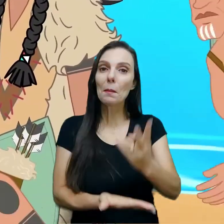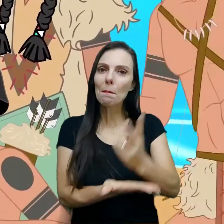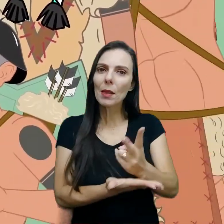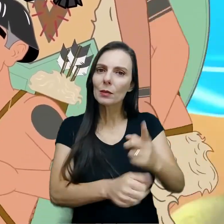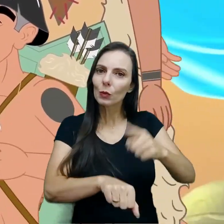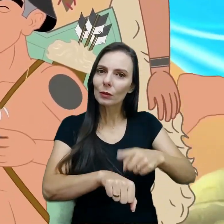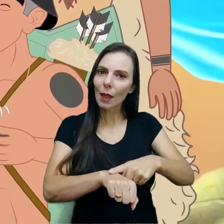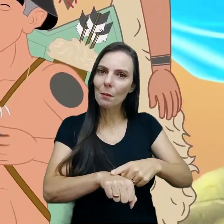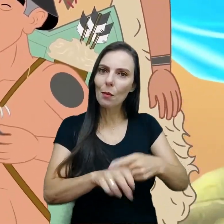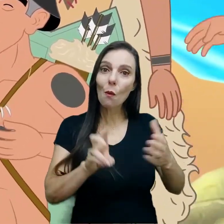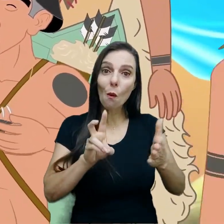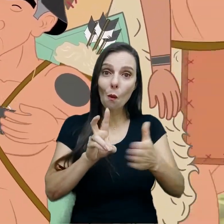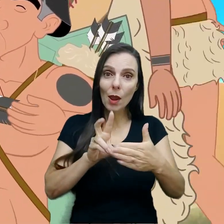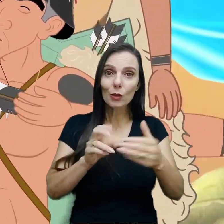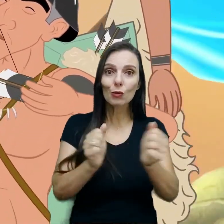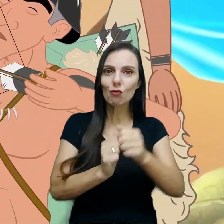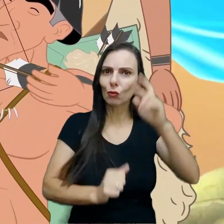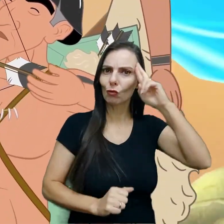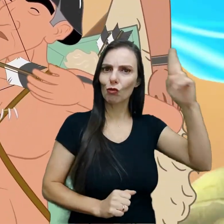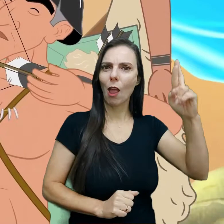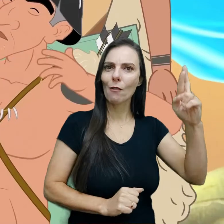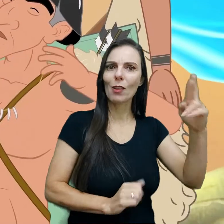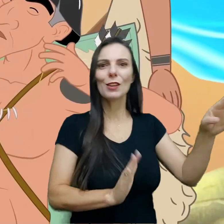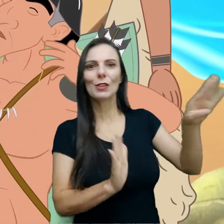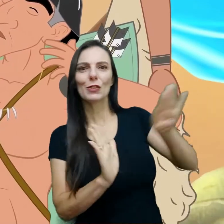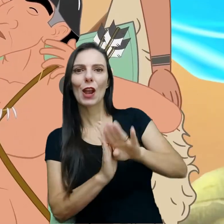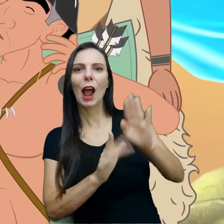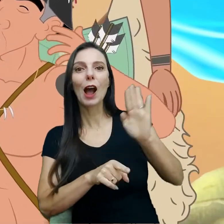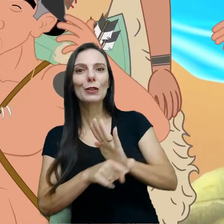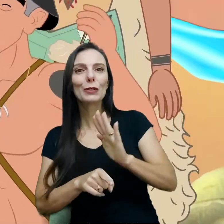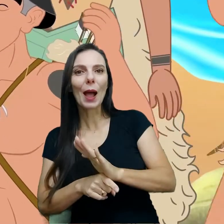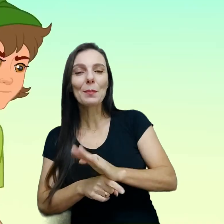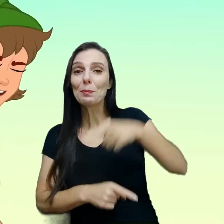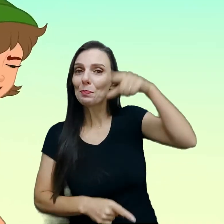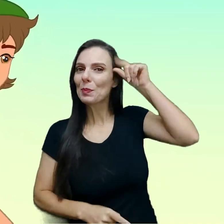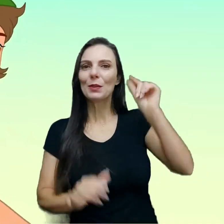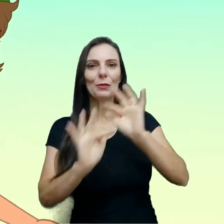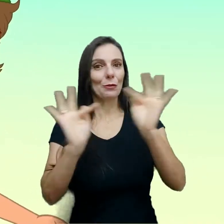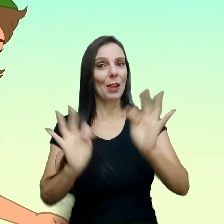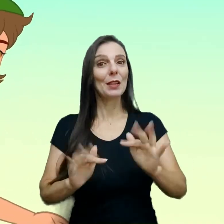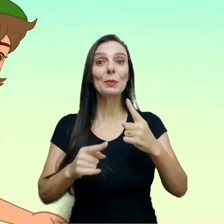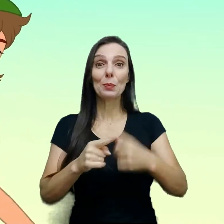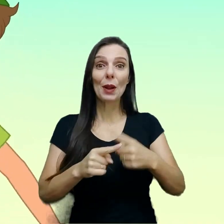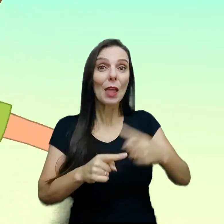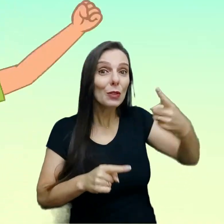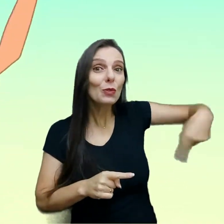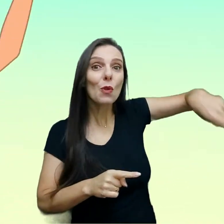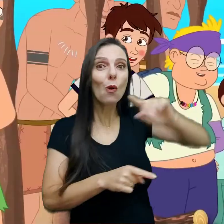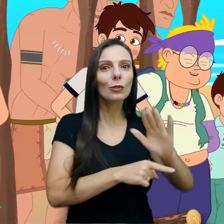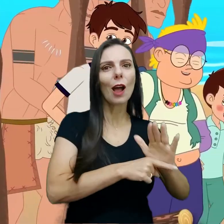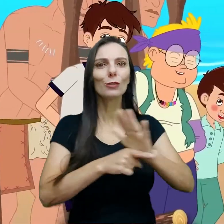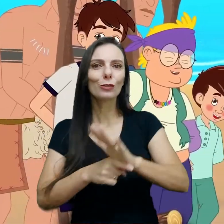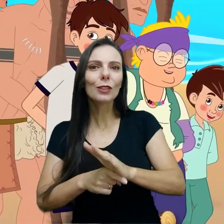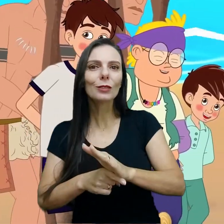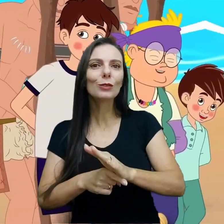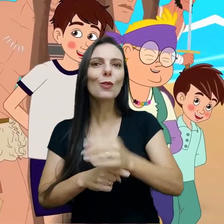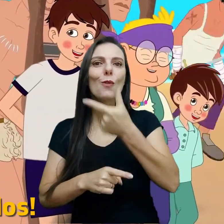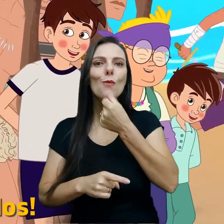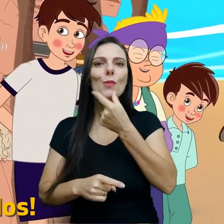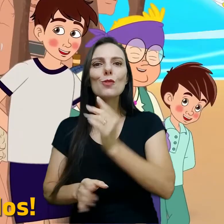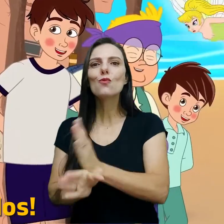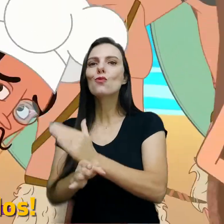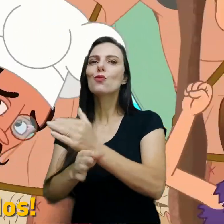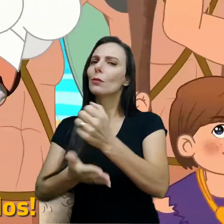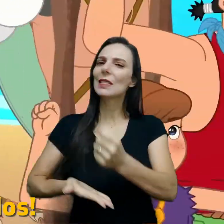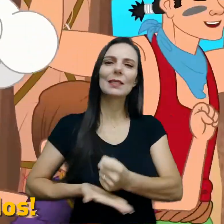Ao mesmo tempo, os índios e o chefe vieram ajudar. E Peter ficou muito feliz com isso, porque com a ajuda deles,